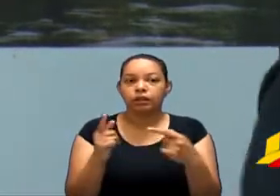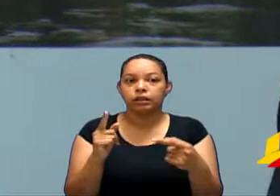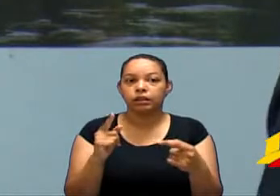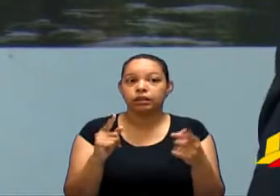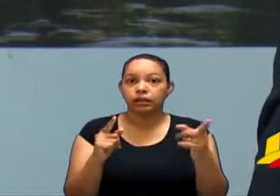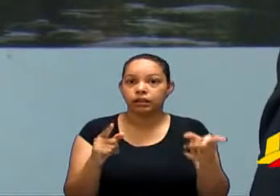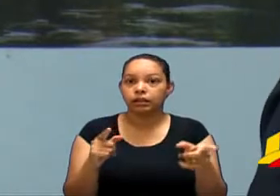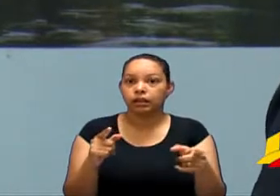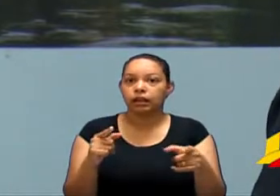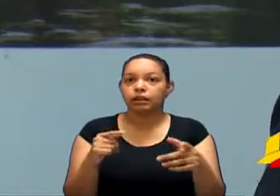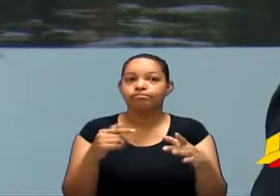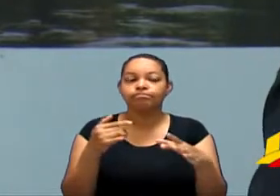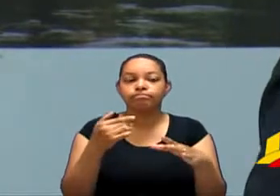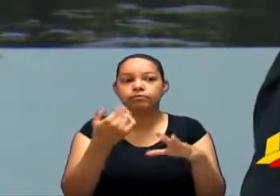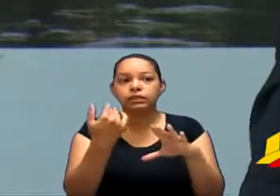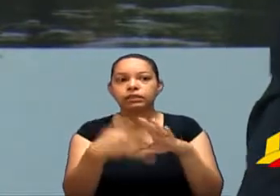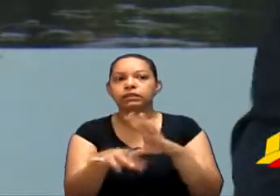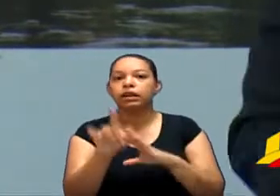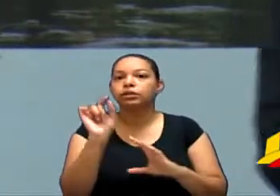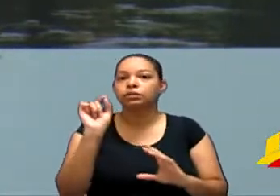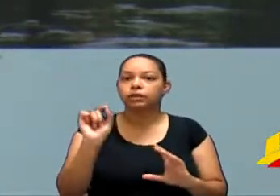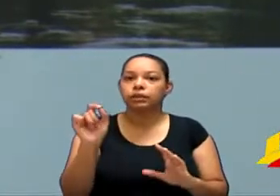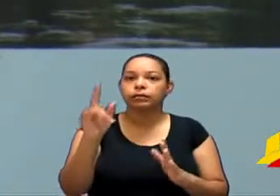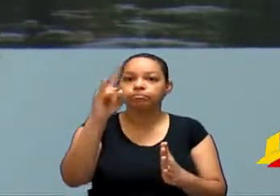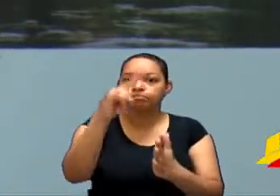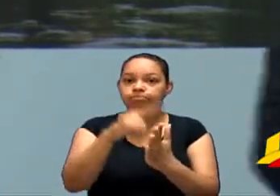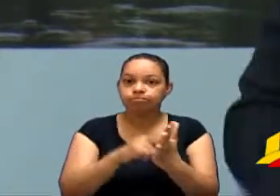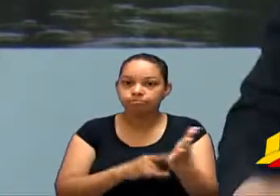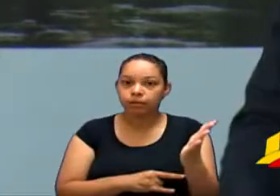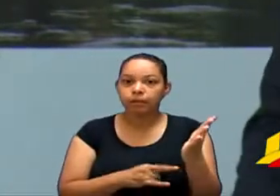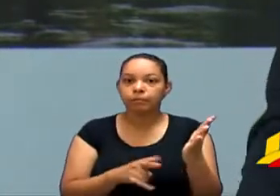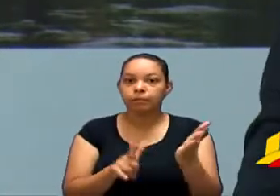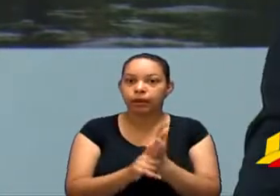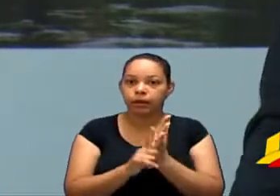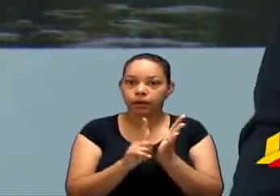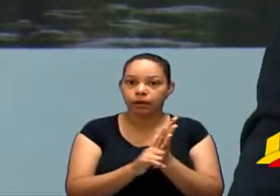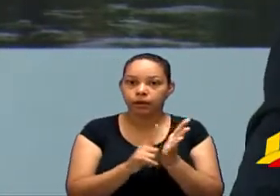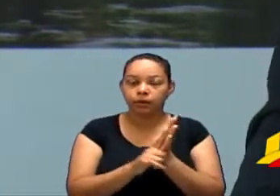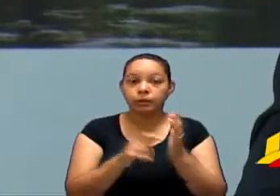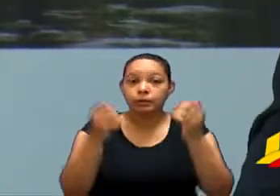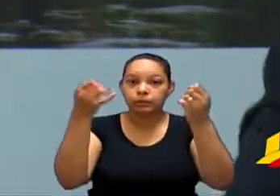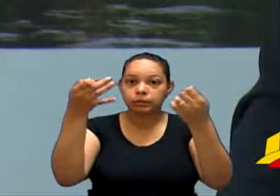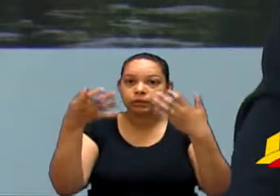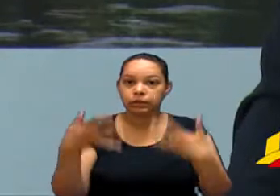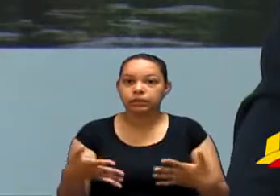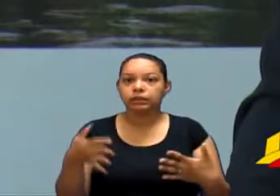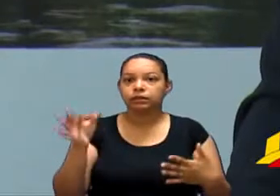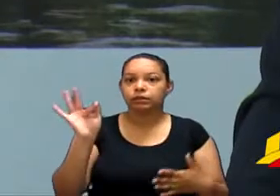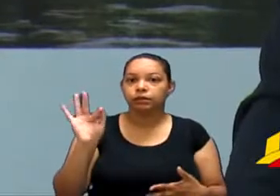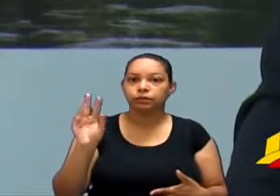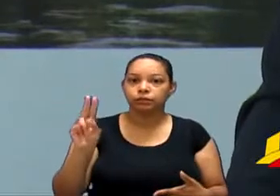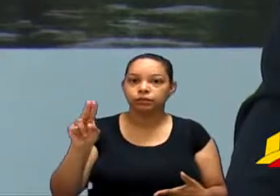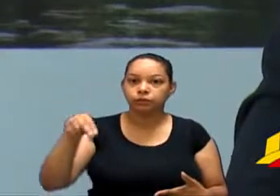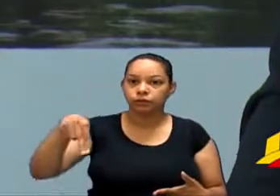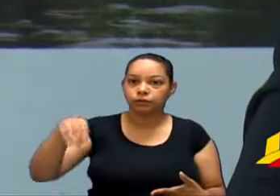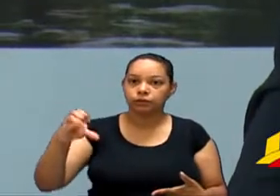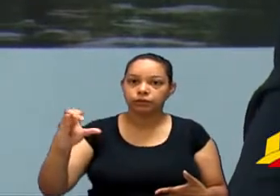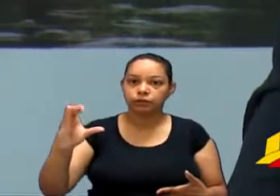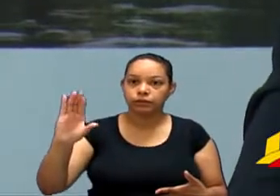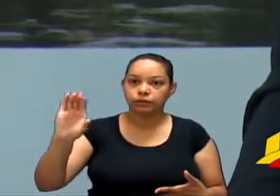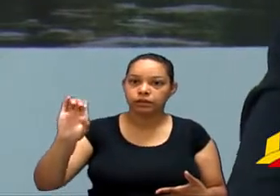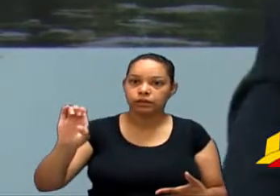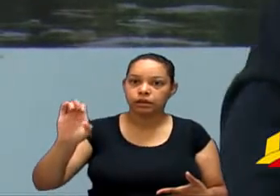da funserv para seus beneficiários eu me lembro muito bem que foi um movimento olha